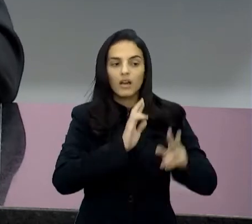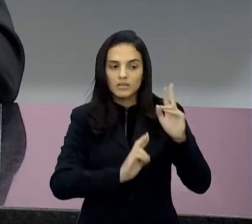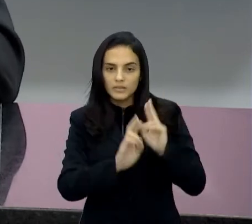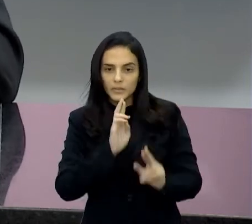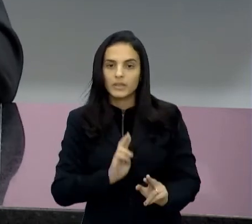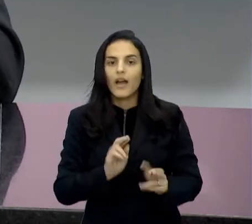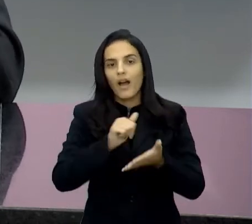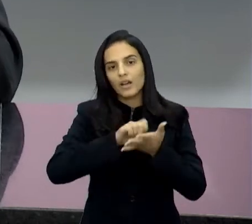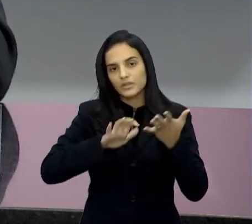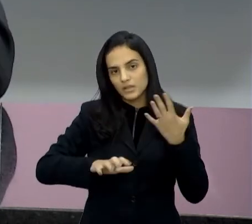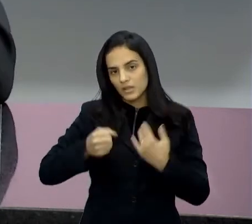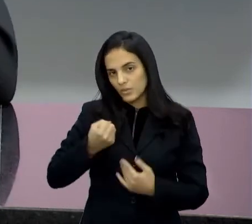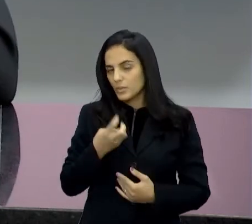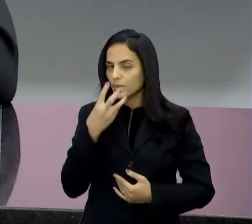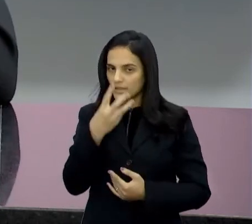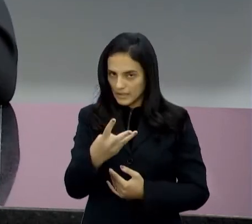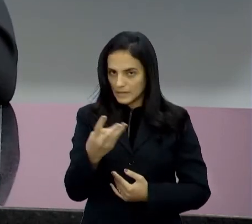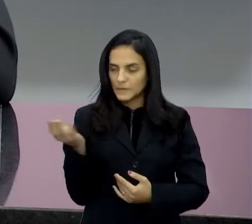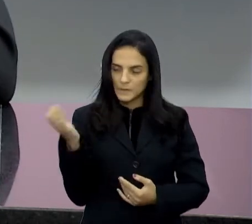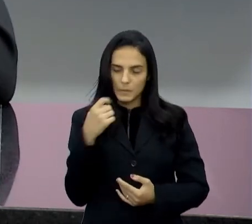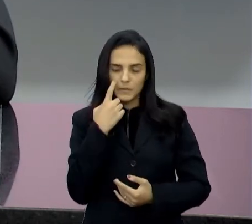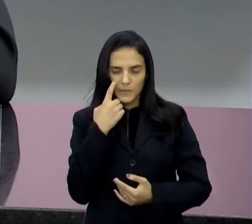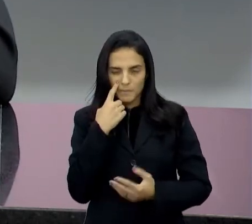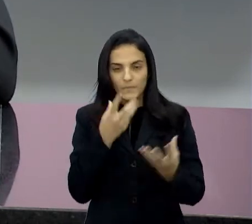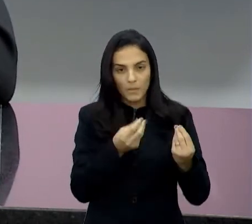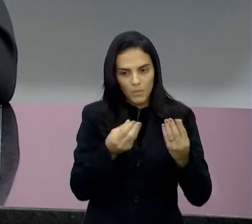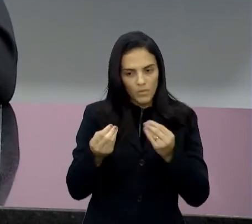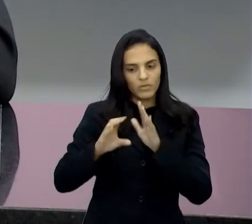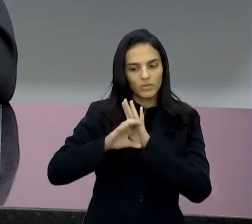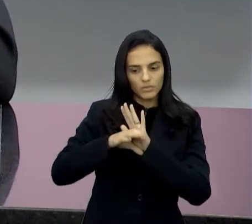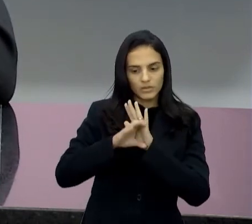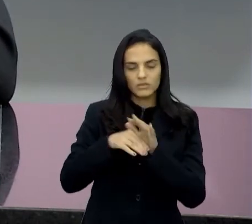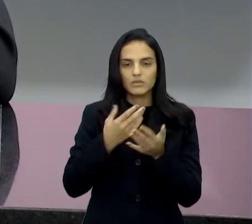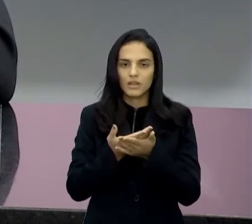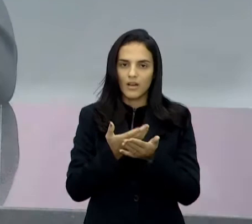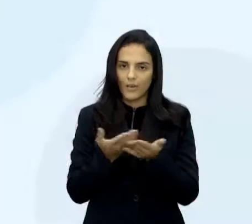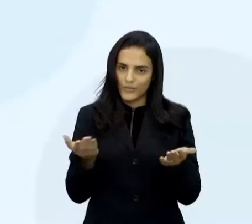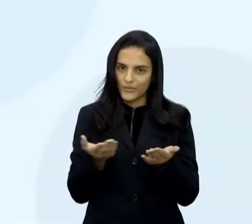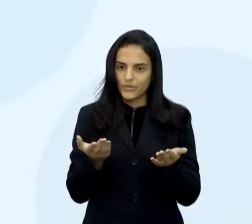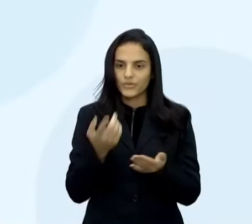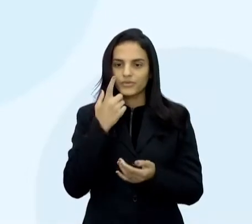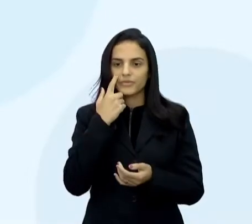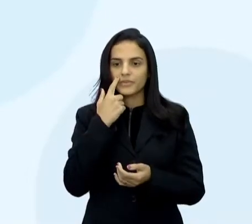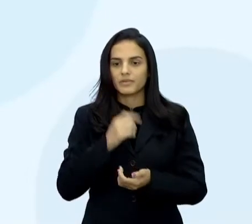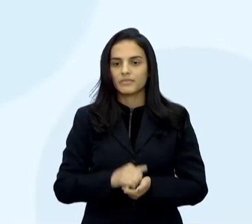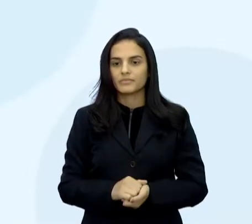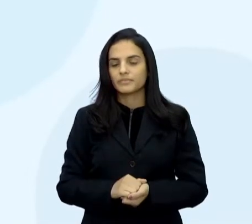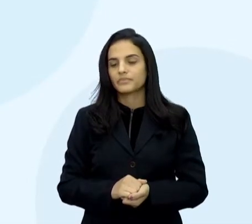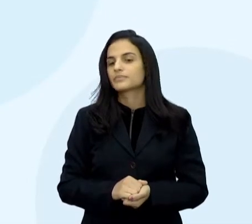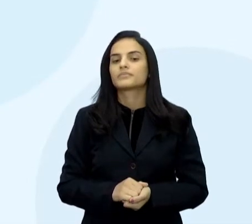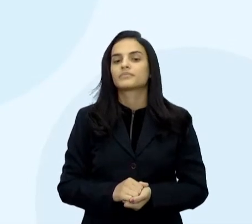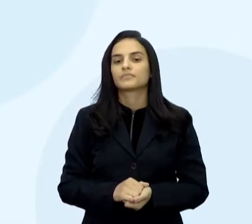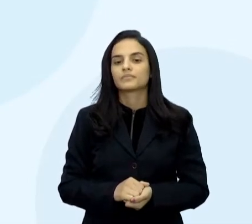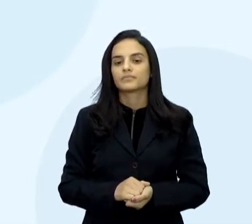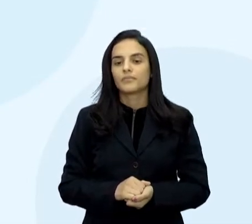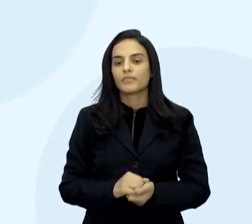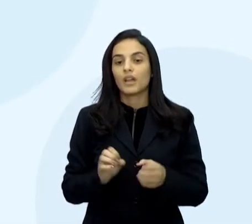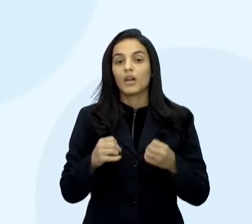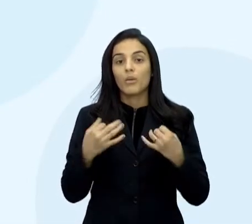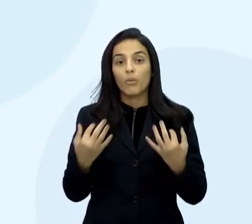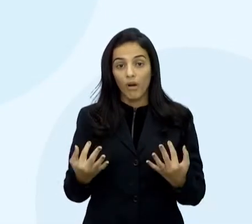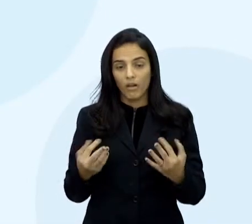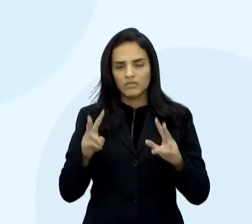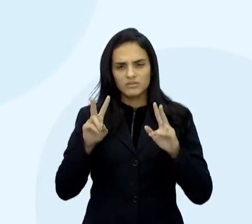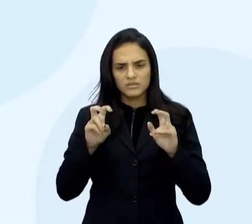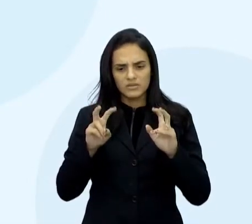nossa atividade 3. Bora lá, que tem bastante conteúdo na aula de hoje. Vamos lá. Bem, qual que é a